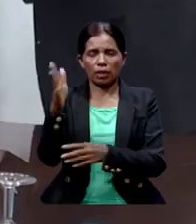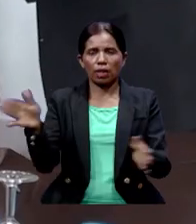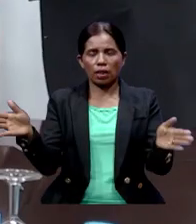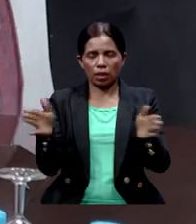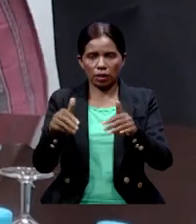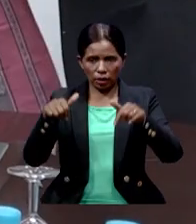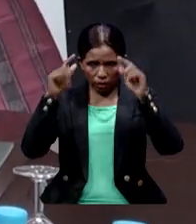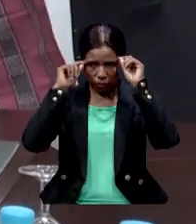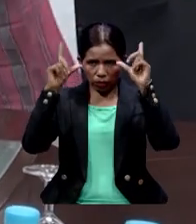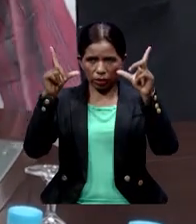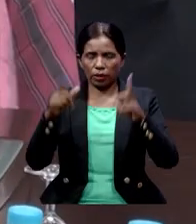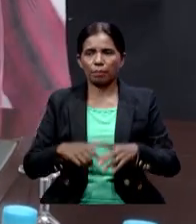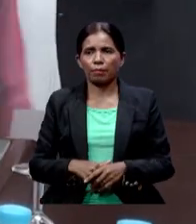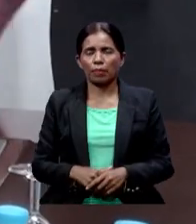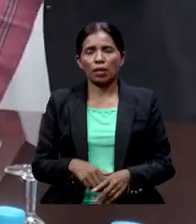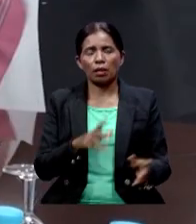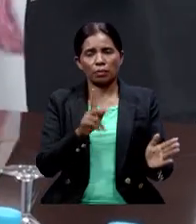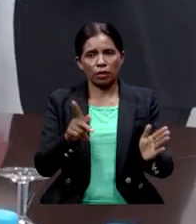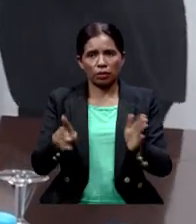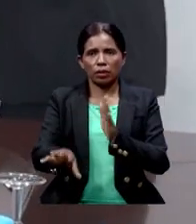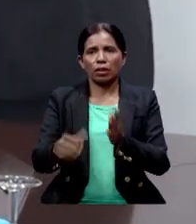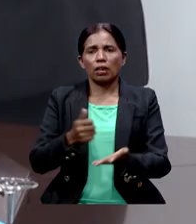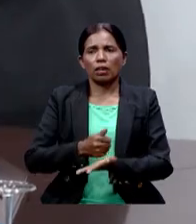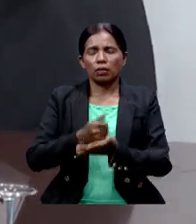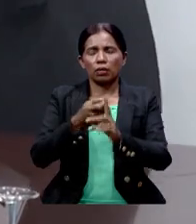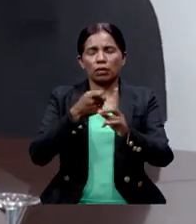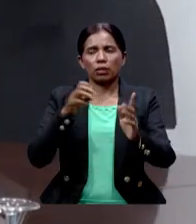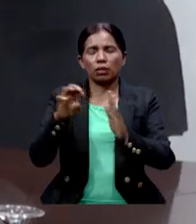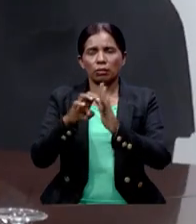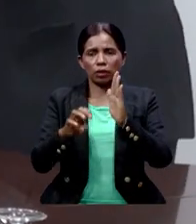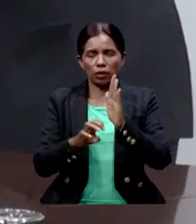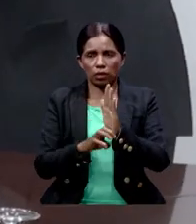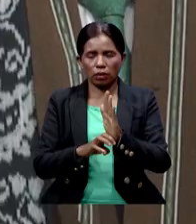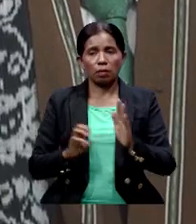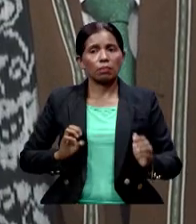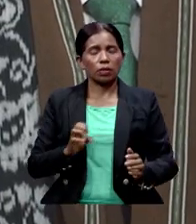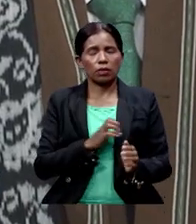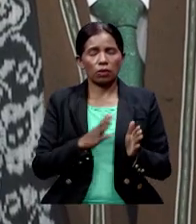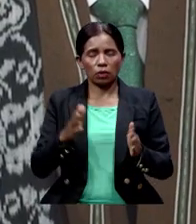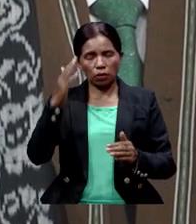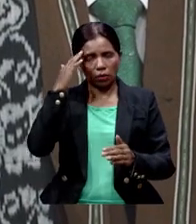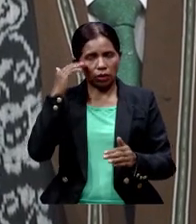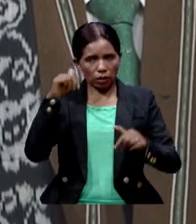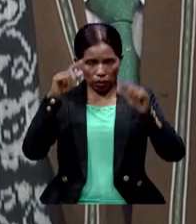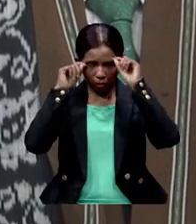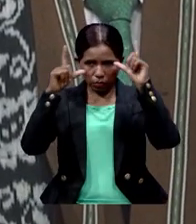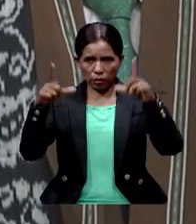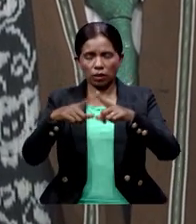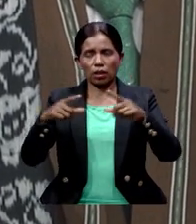ia Timor-Leste. Planu ne se heta mos apoio husi embaixador Coreia ia Timor-Leste, no jaike uri realiza planu ne ia